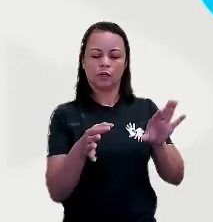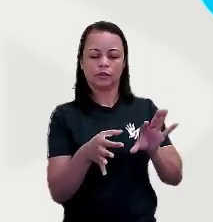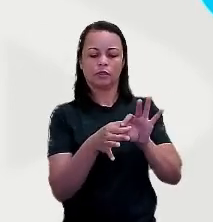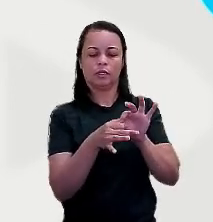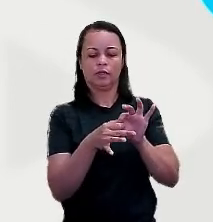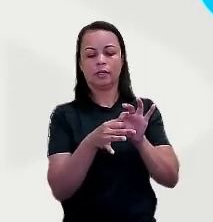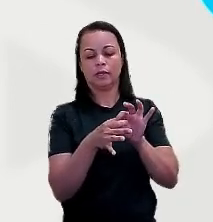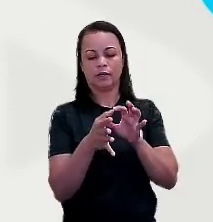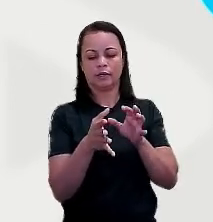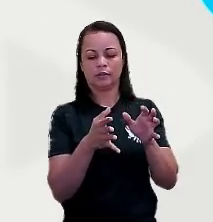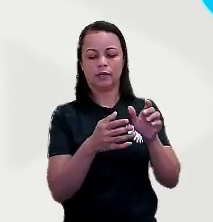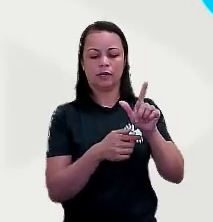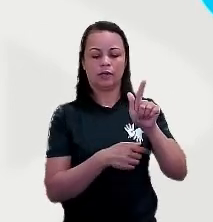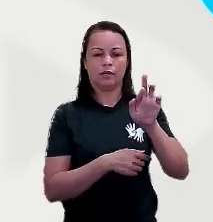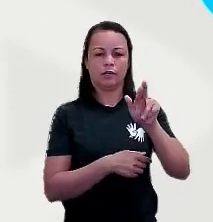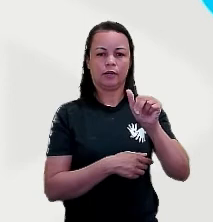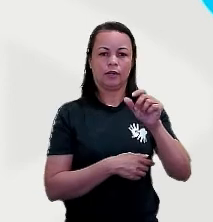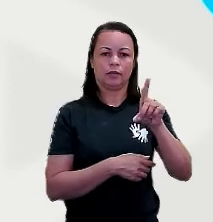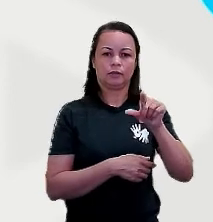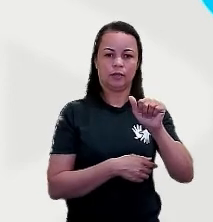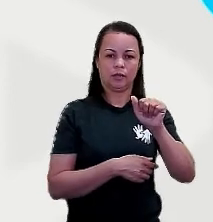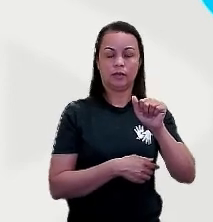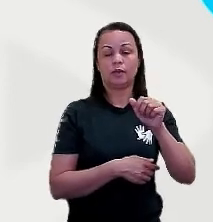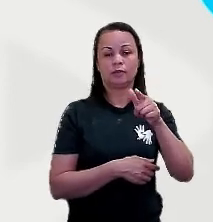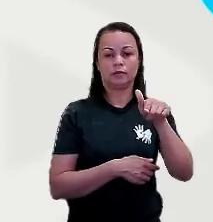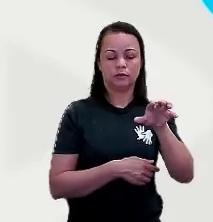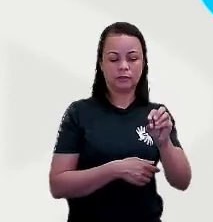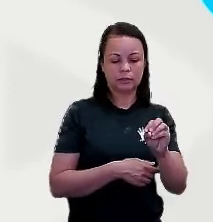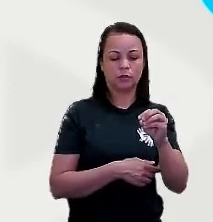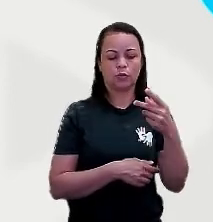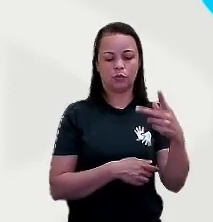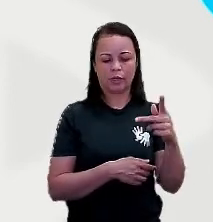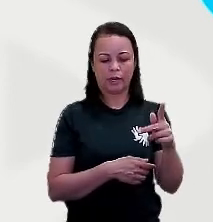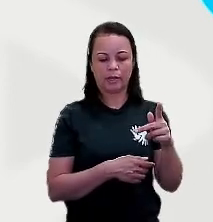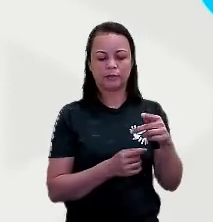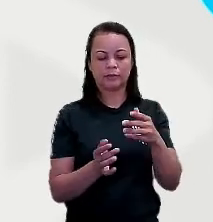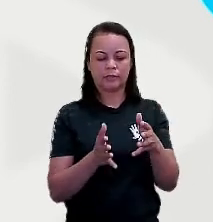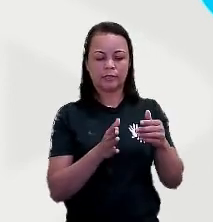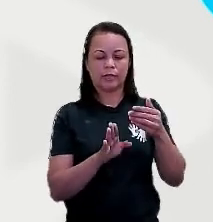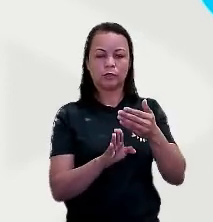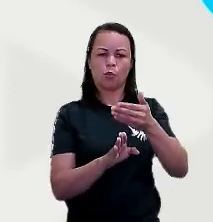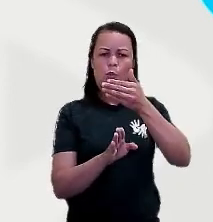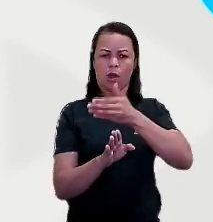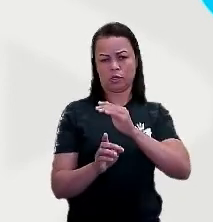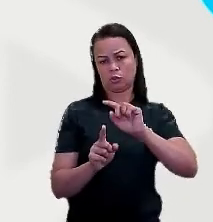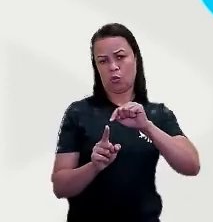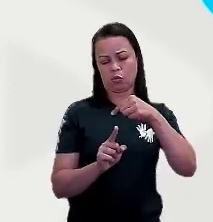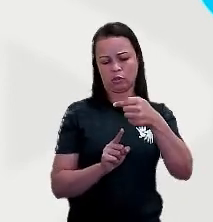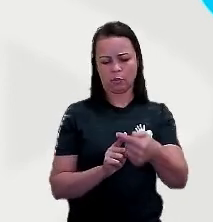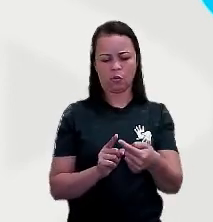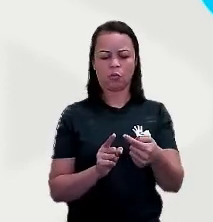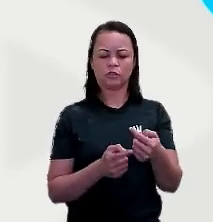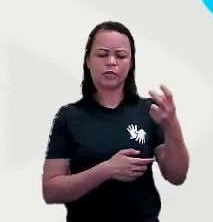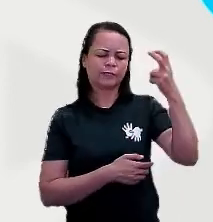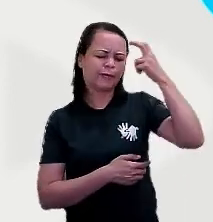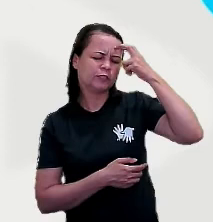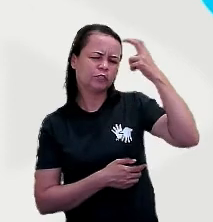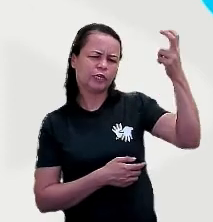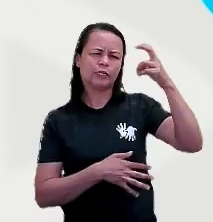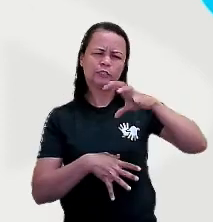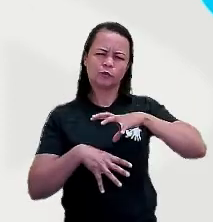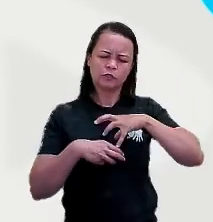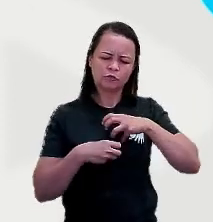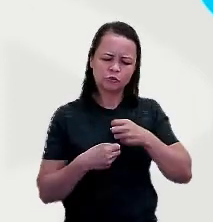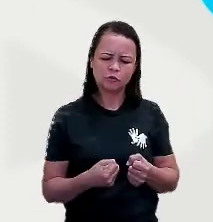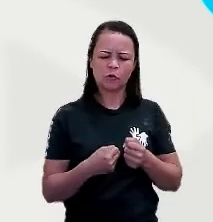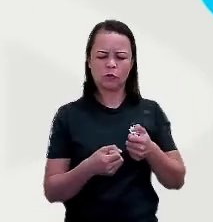progresso ascendente ou descendente de ideias. No caso aqui, ó, a inteligência, né, o esforço, a dedicação,